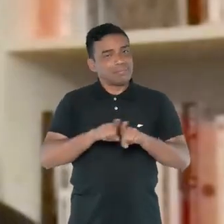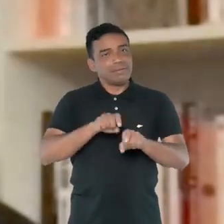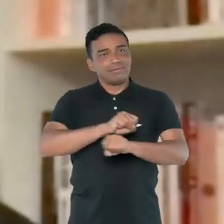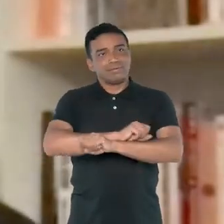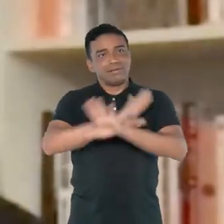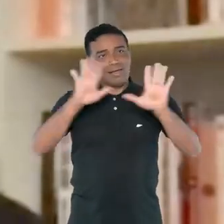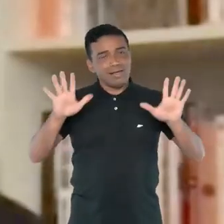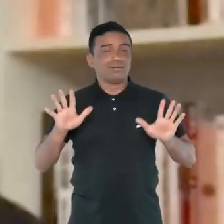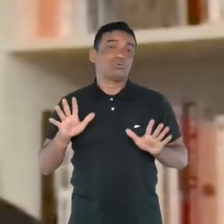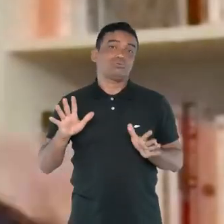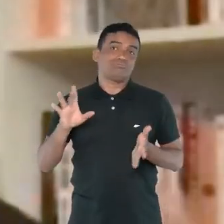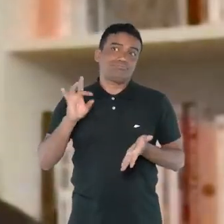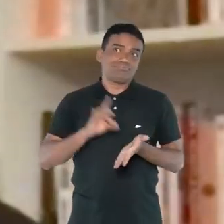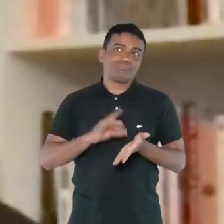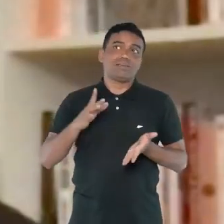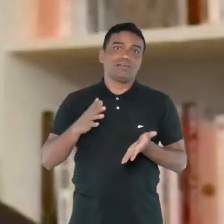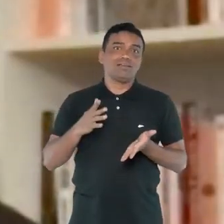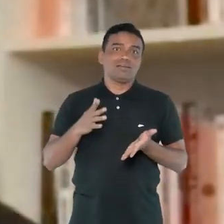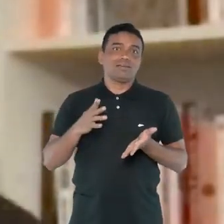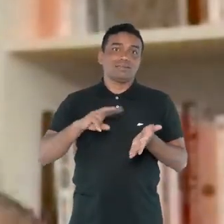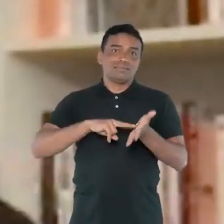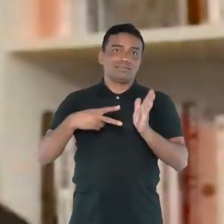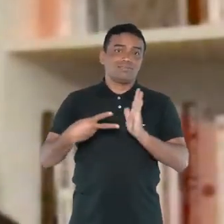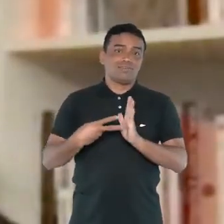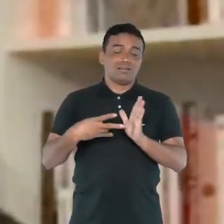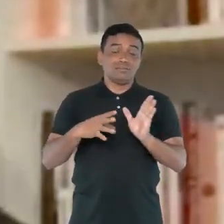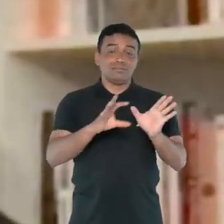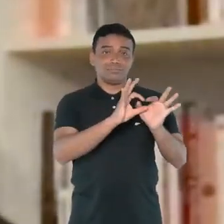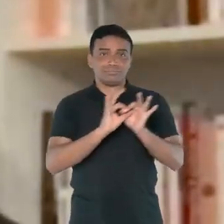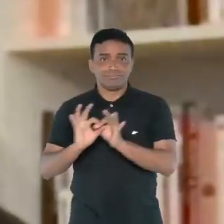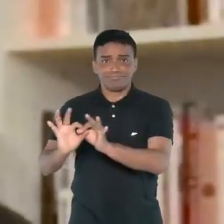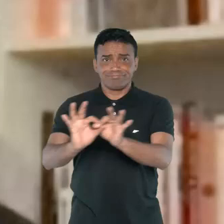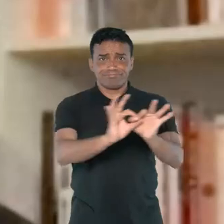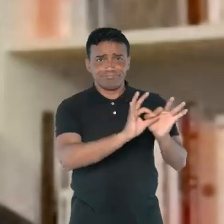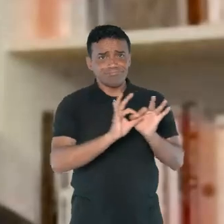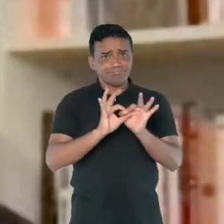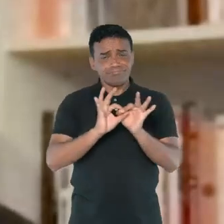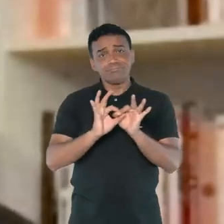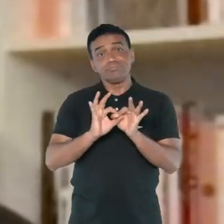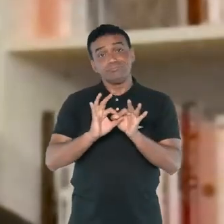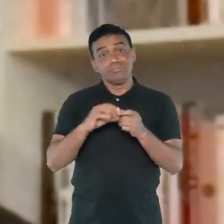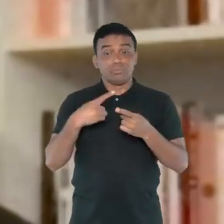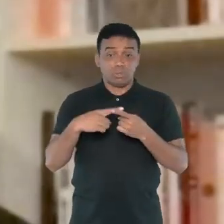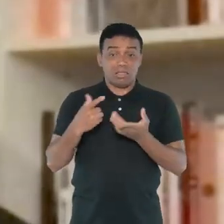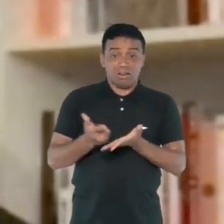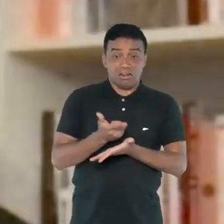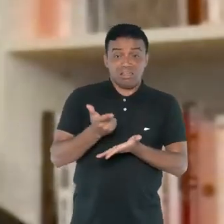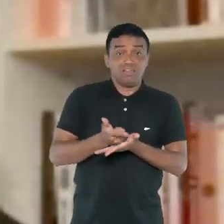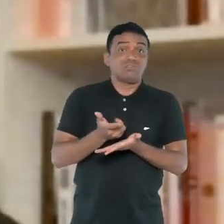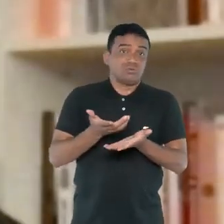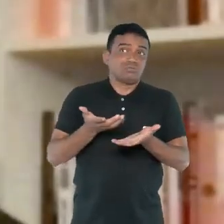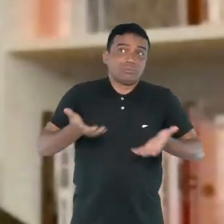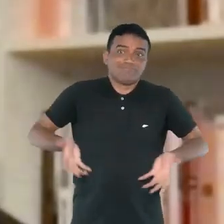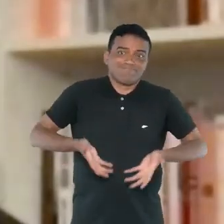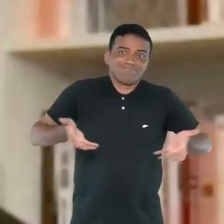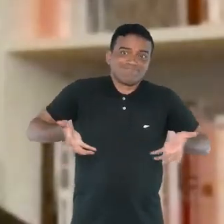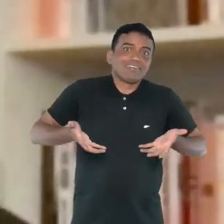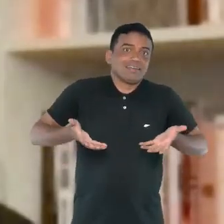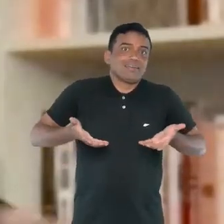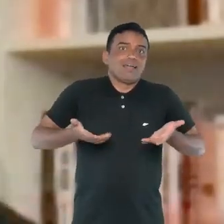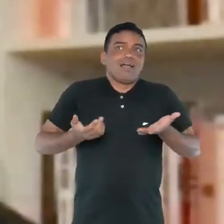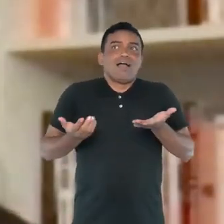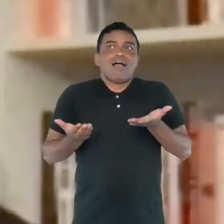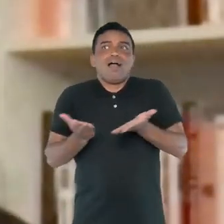no sentido de lhes dar alguma unidade, porque um livro também aspira, não é, a ter